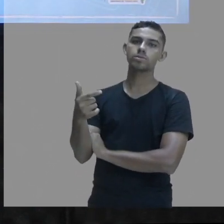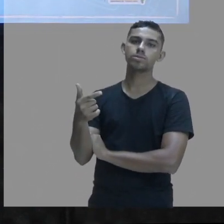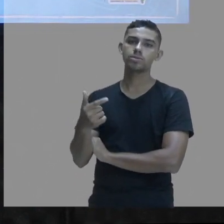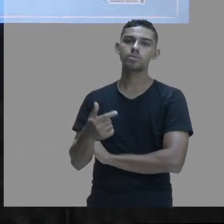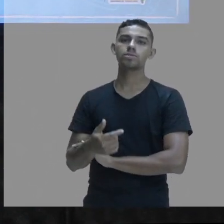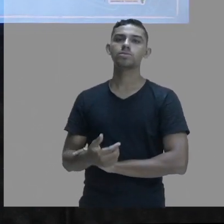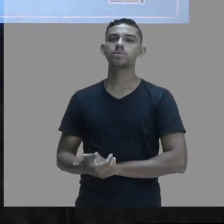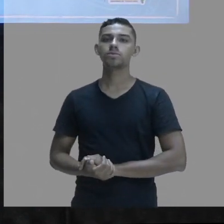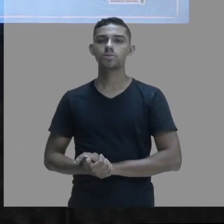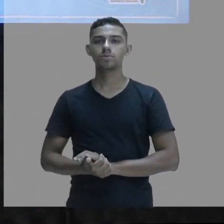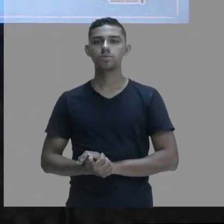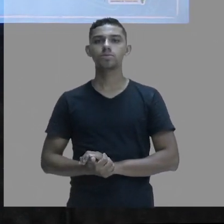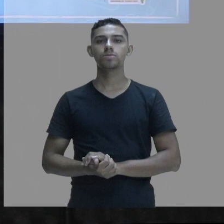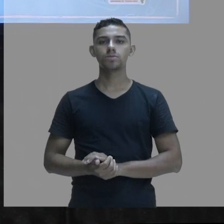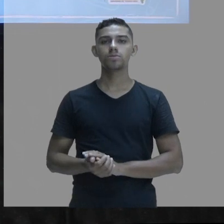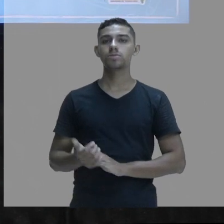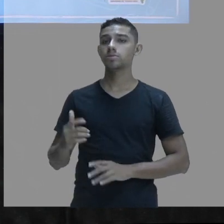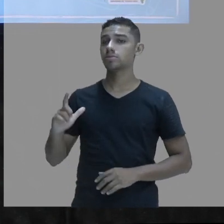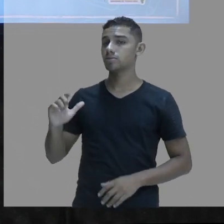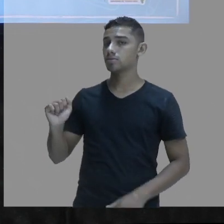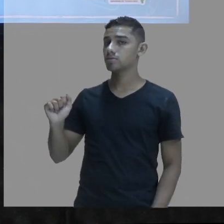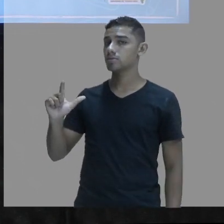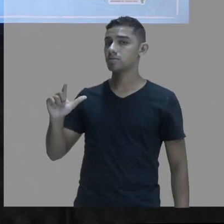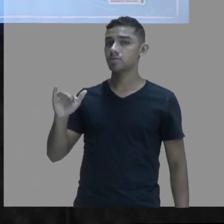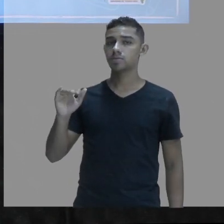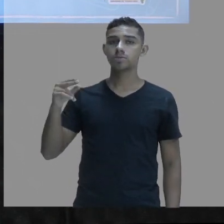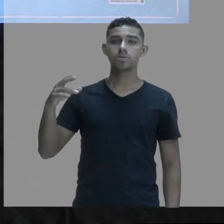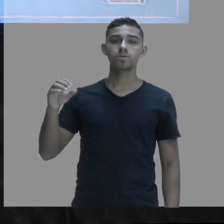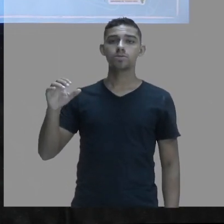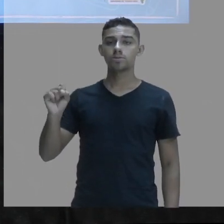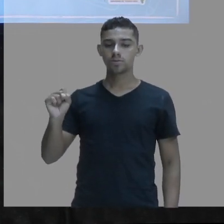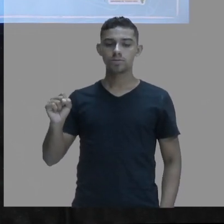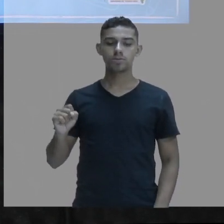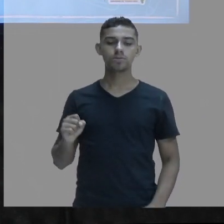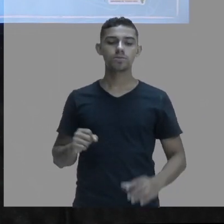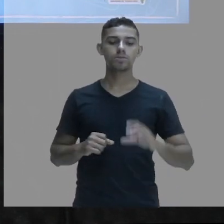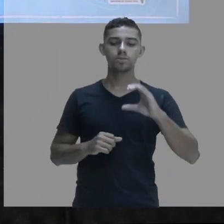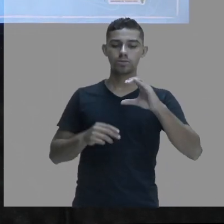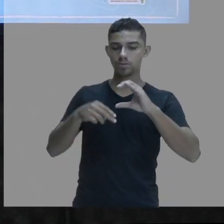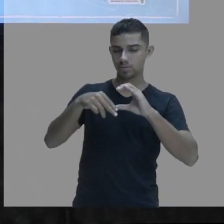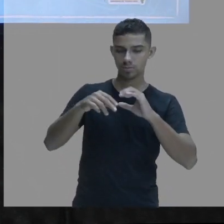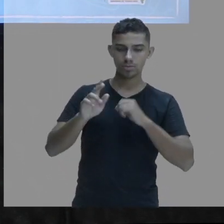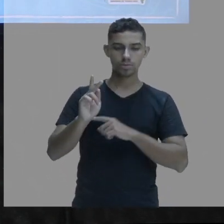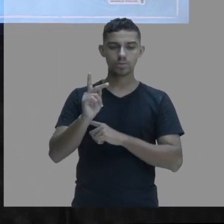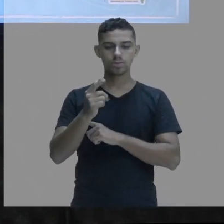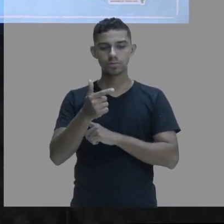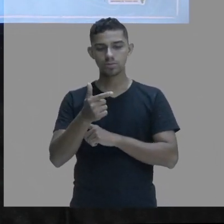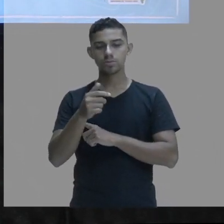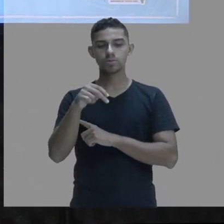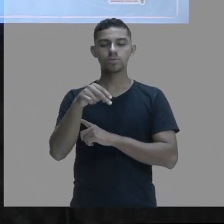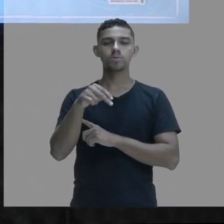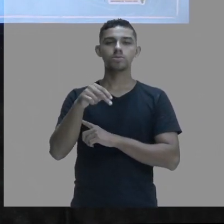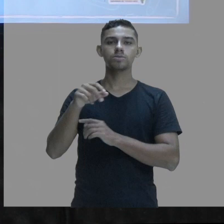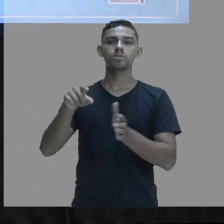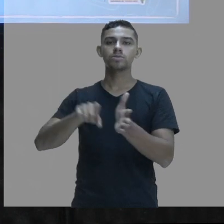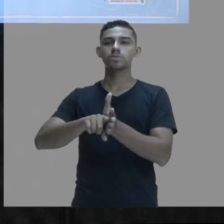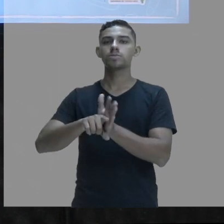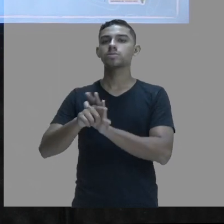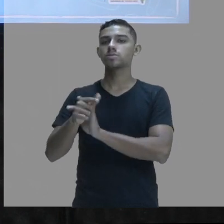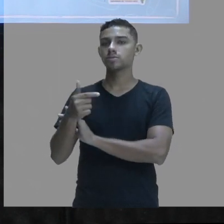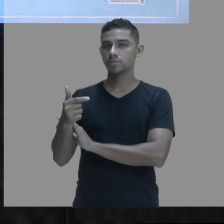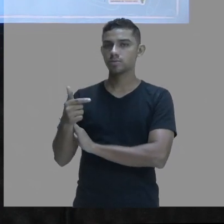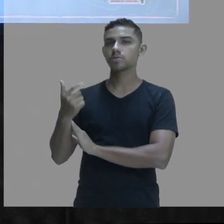carbonos. E nos alcinos, eu vou ter a fórmula CnH2n menos 2. O dobro